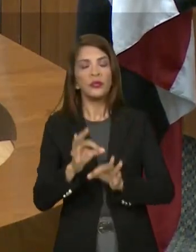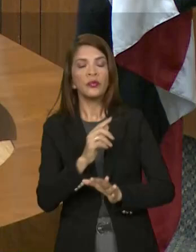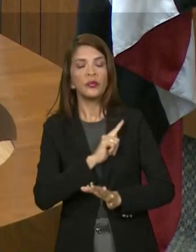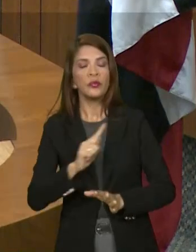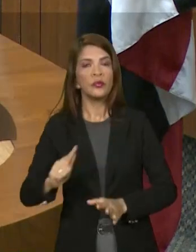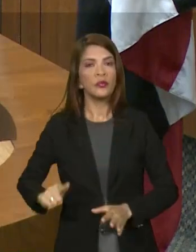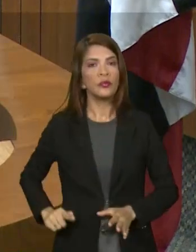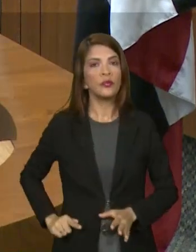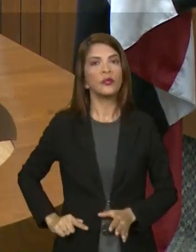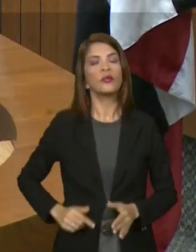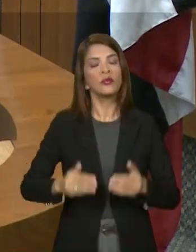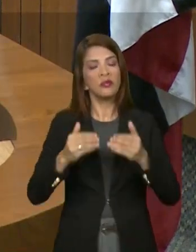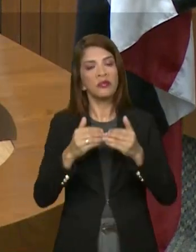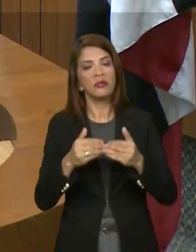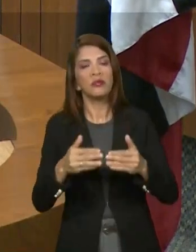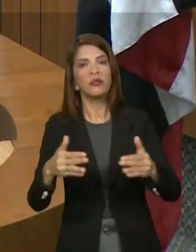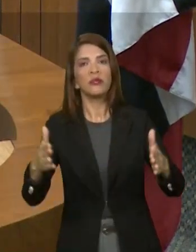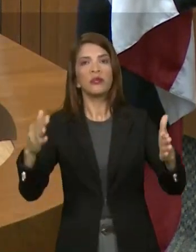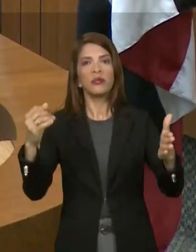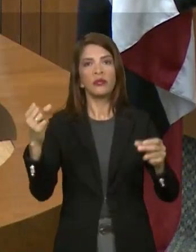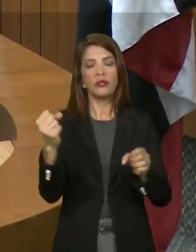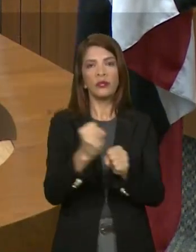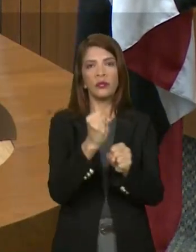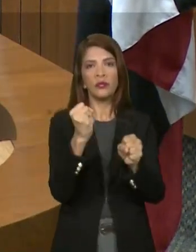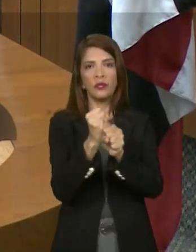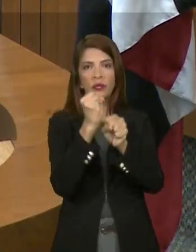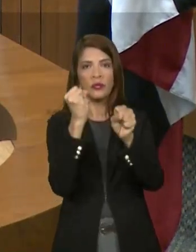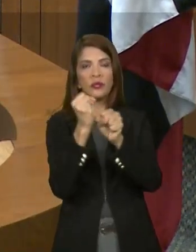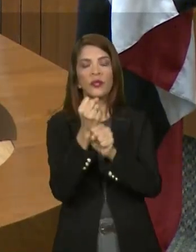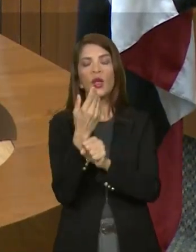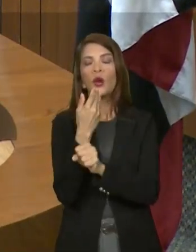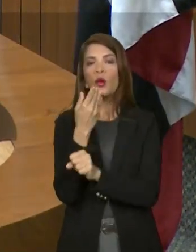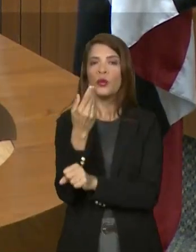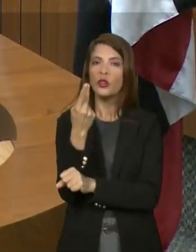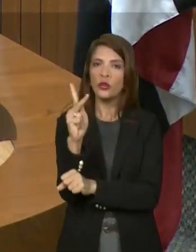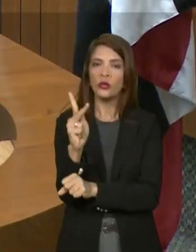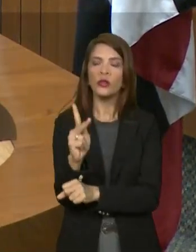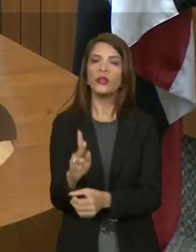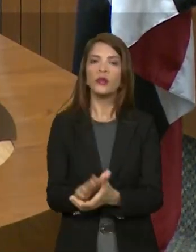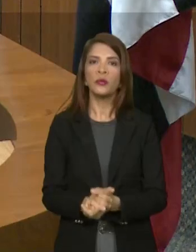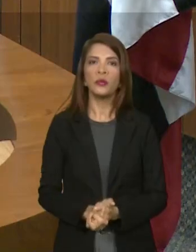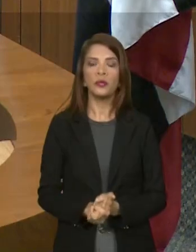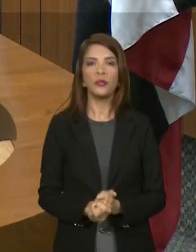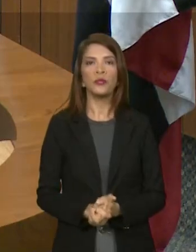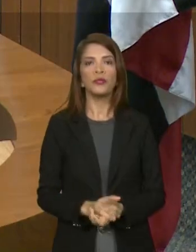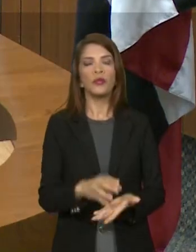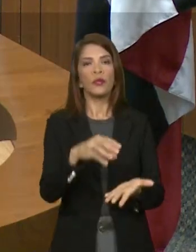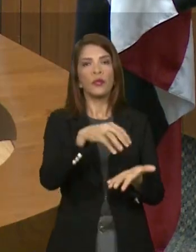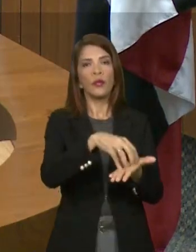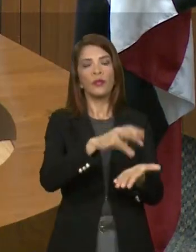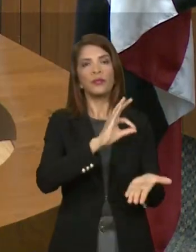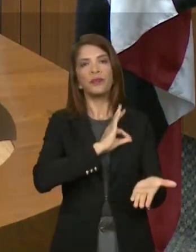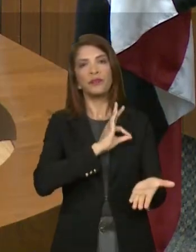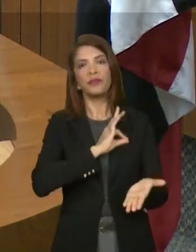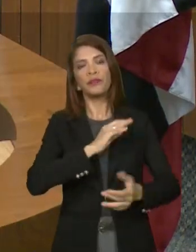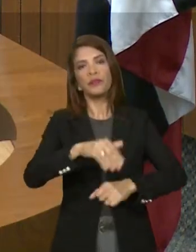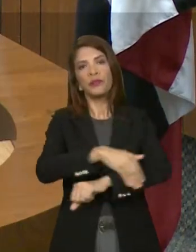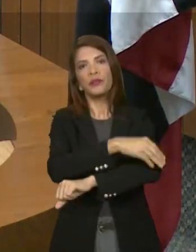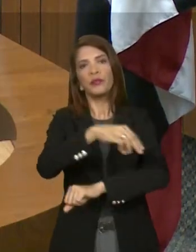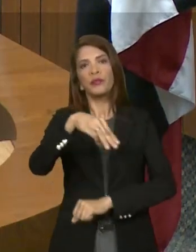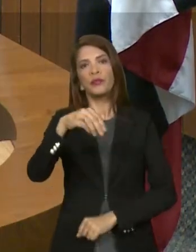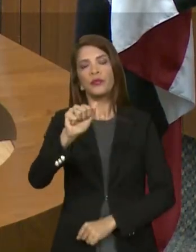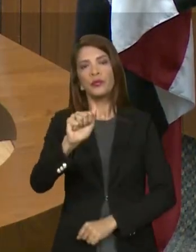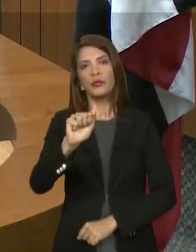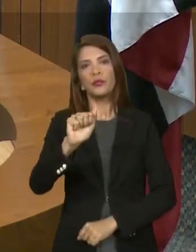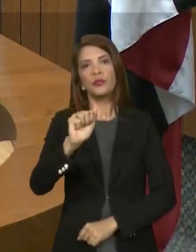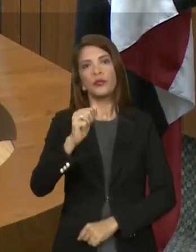grande construção, que é um pedido seu também, que é o posto policial da MA 381,